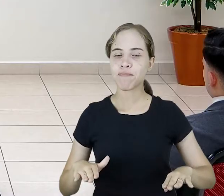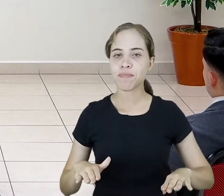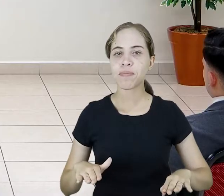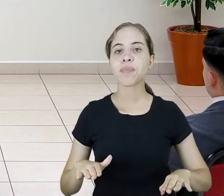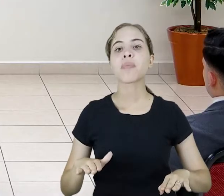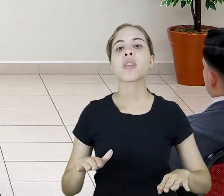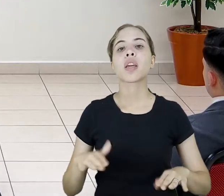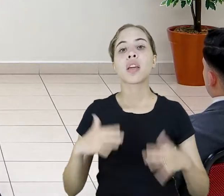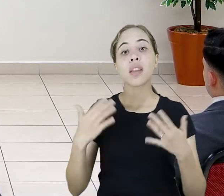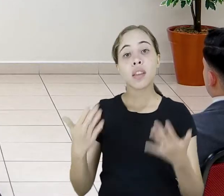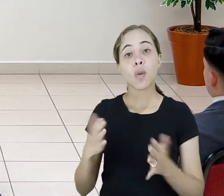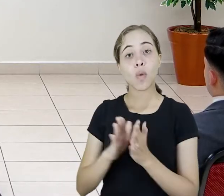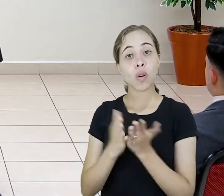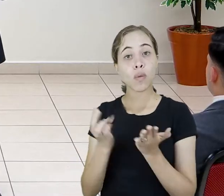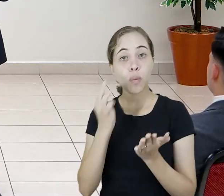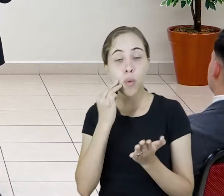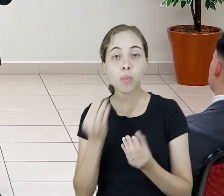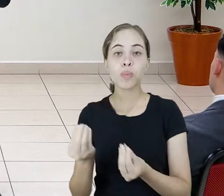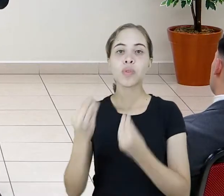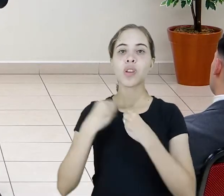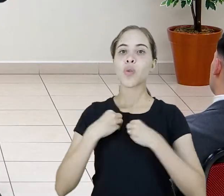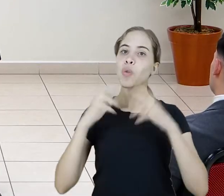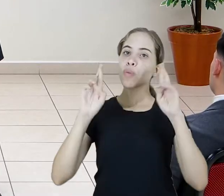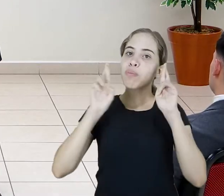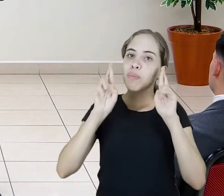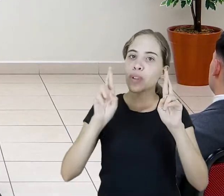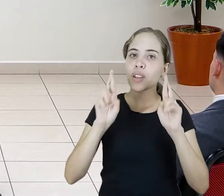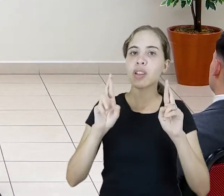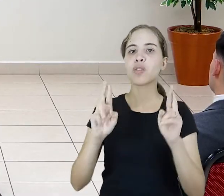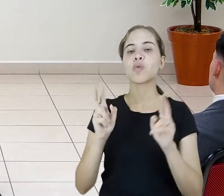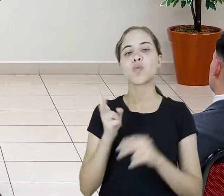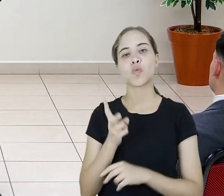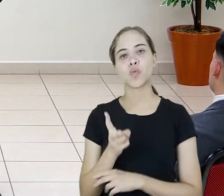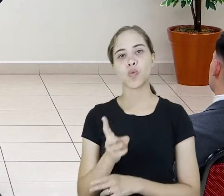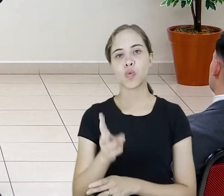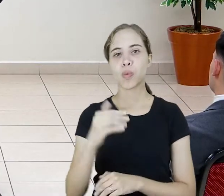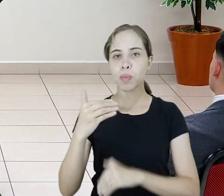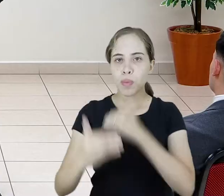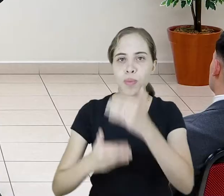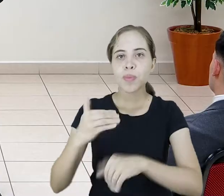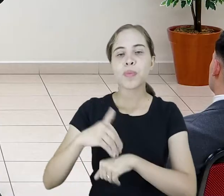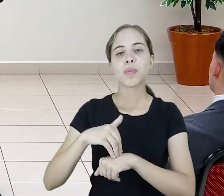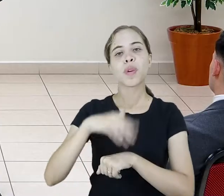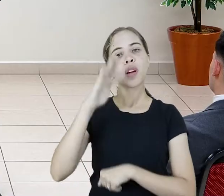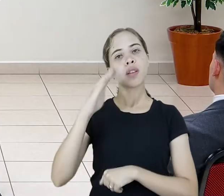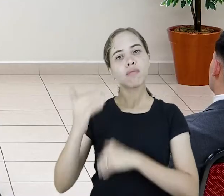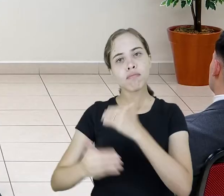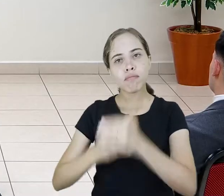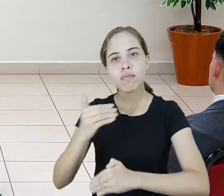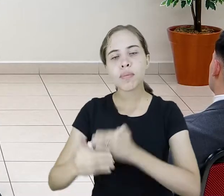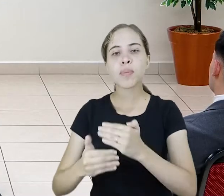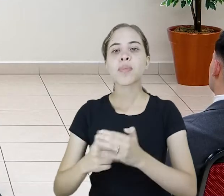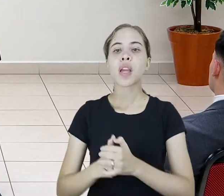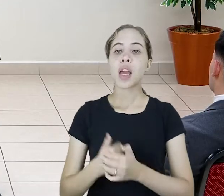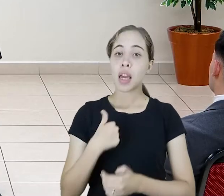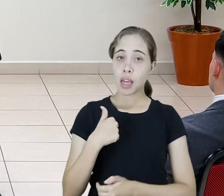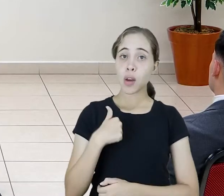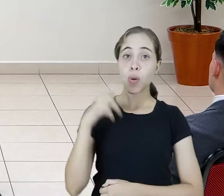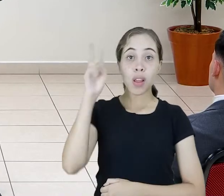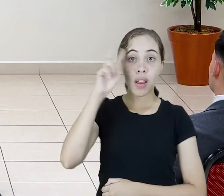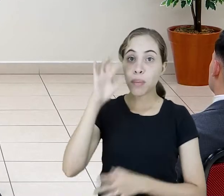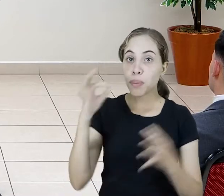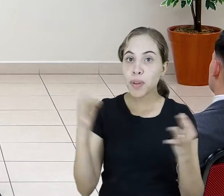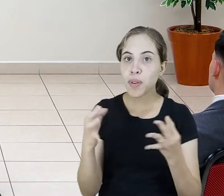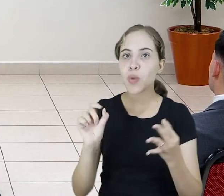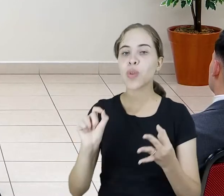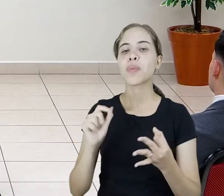me trouxe a esperança para continuar ainda como um jovem. Eu lembro perfeitamente, meu primeiro